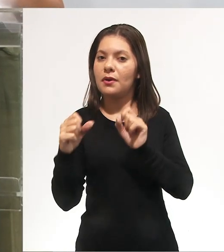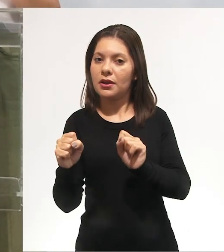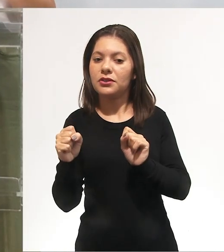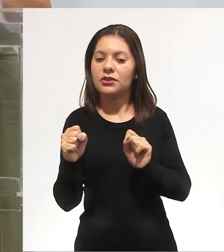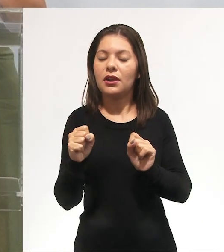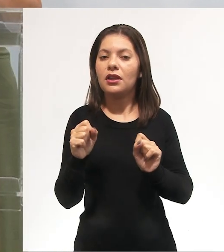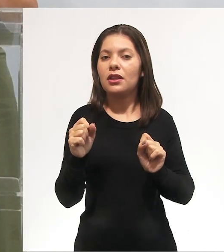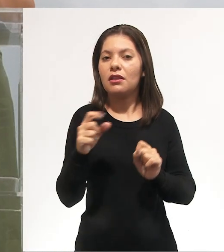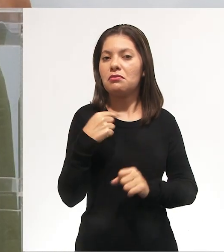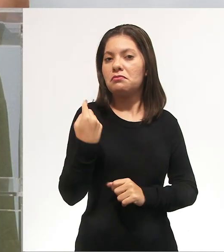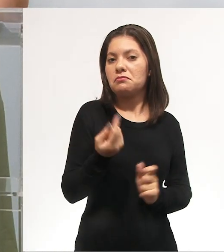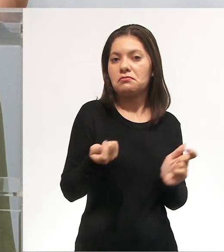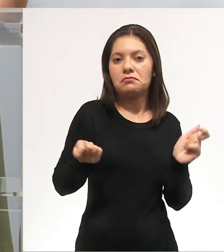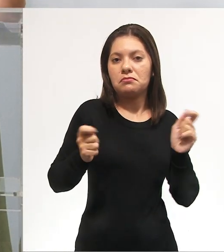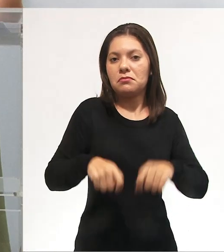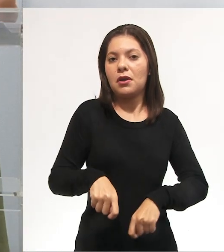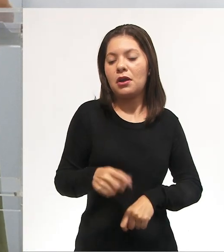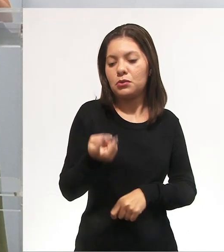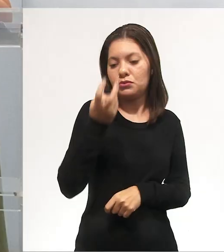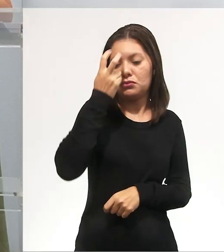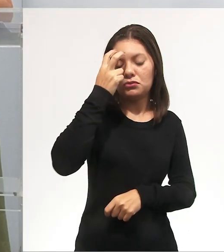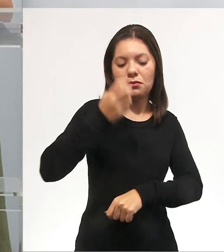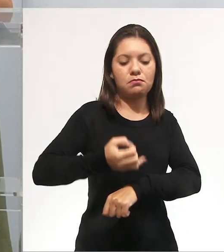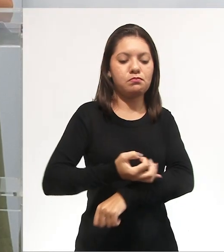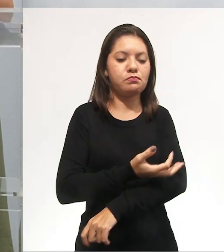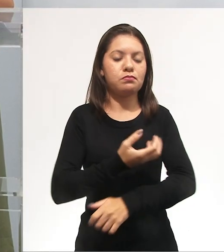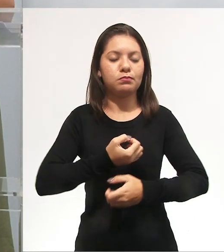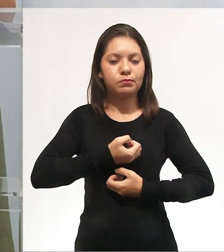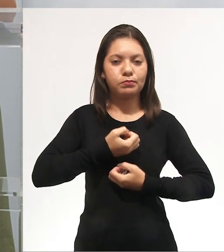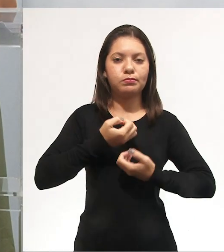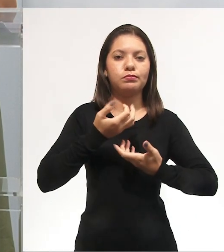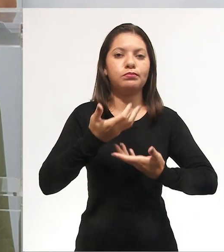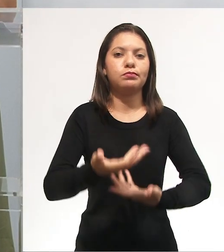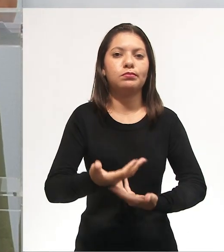que nós expressamos a nossa cultura, que nós